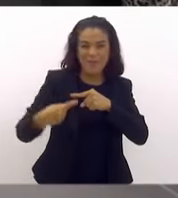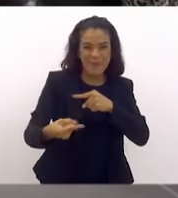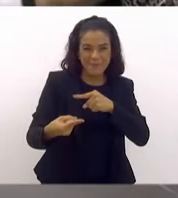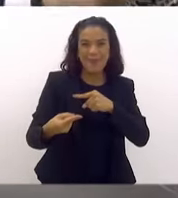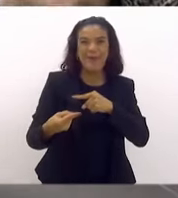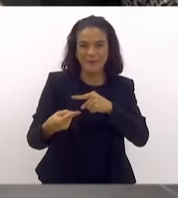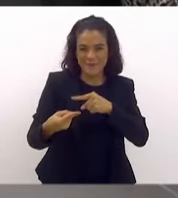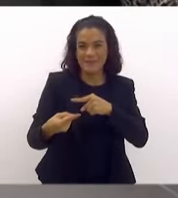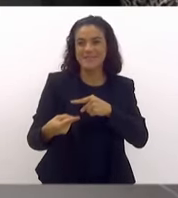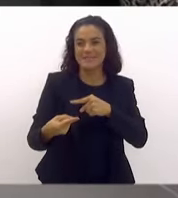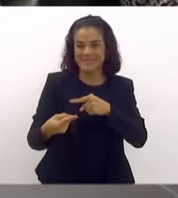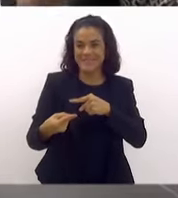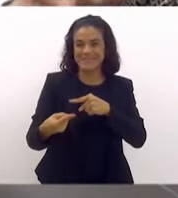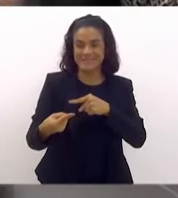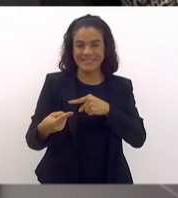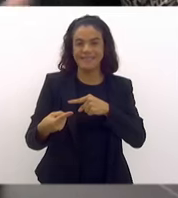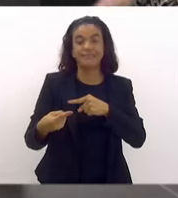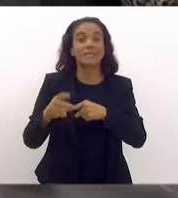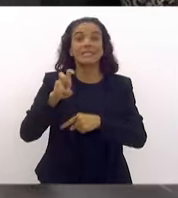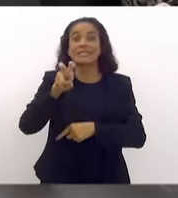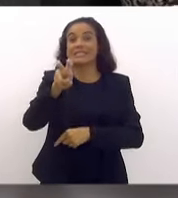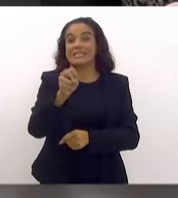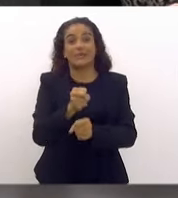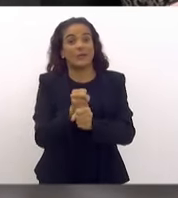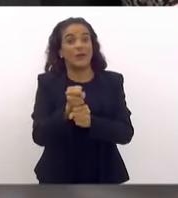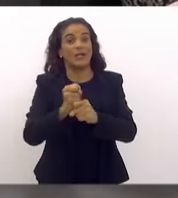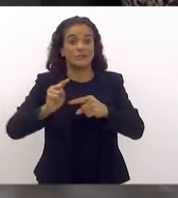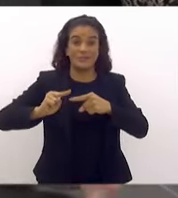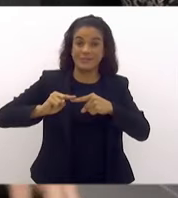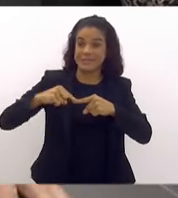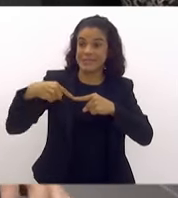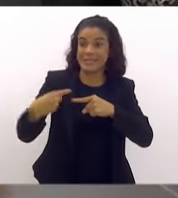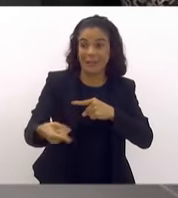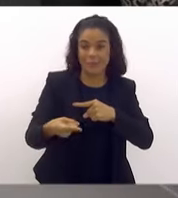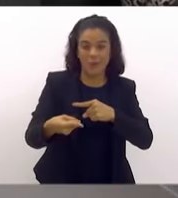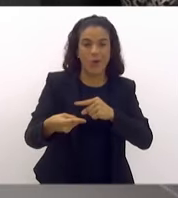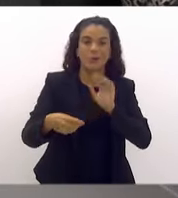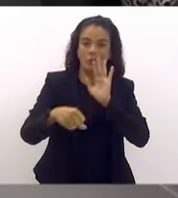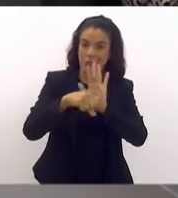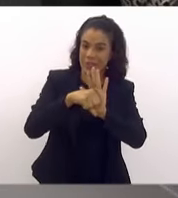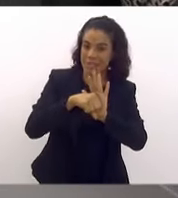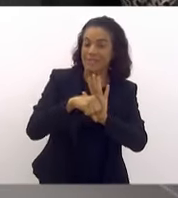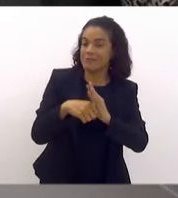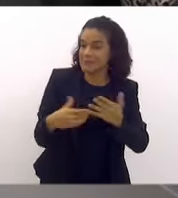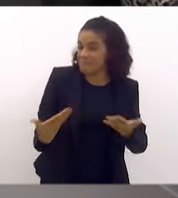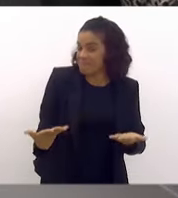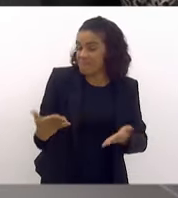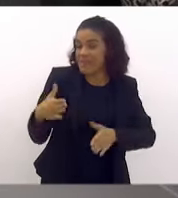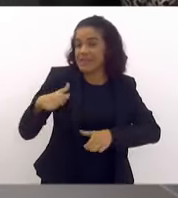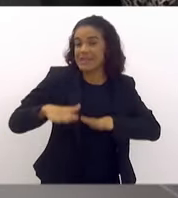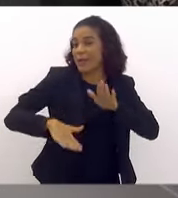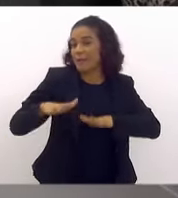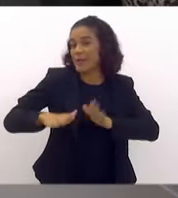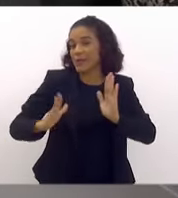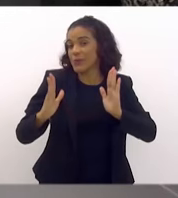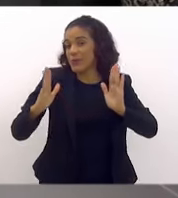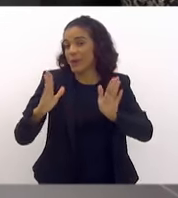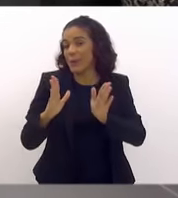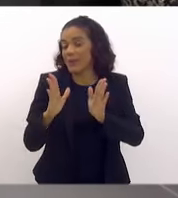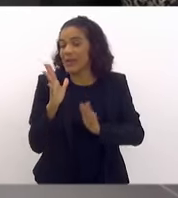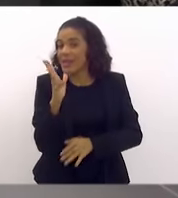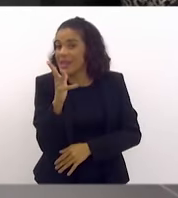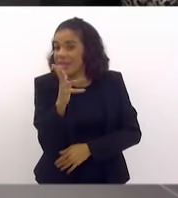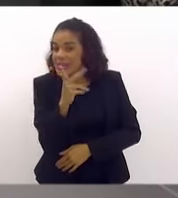isso pode ocorrer 5 anos após o fato né a depender do tempo que demorou essa inv